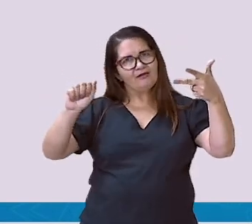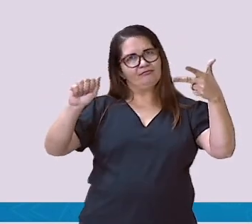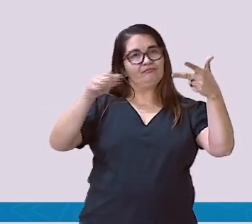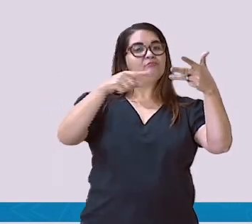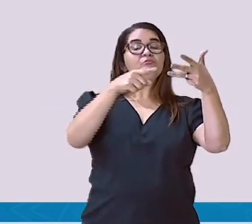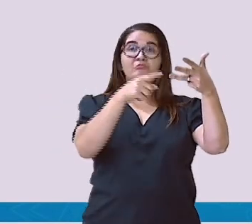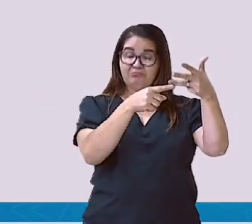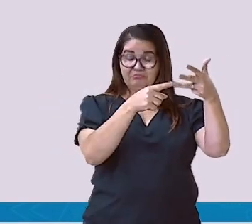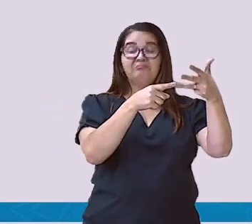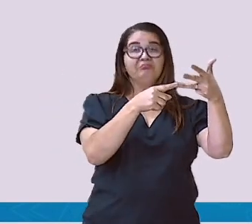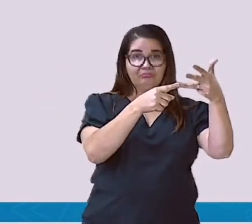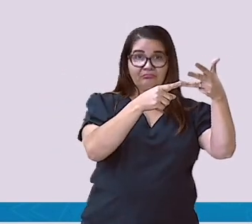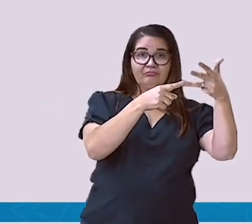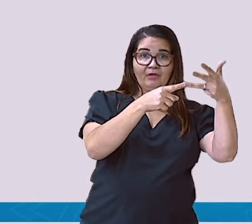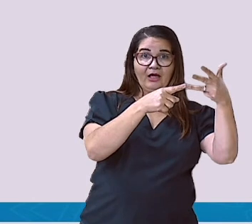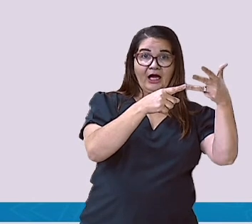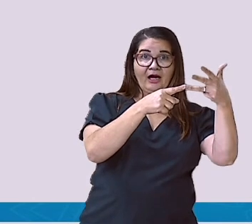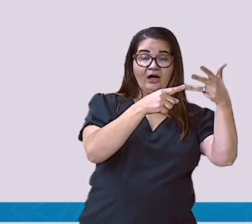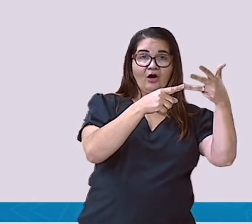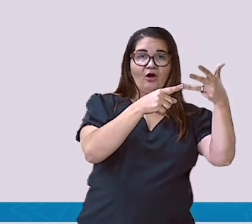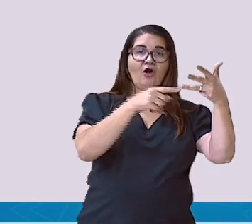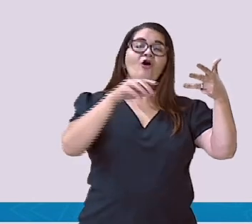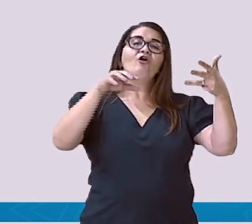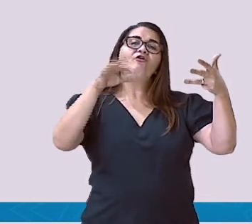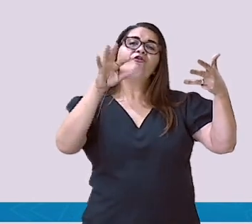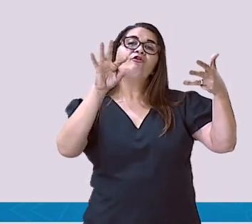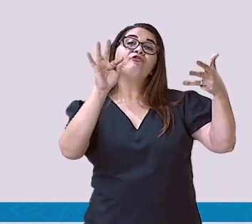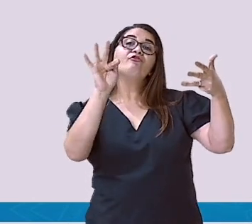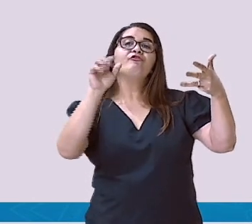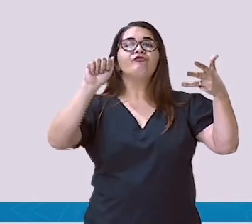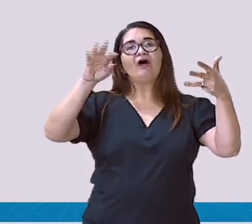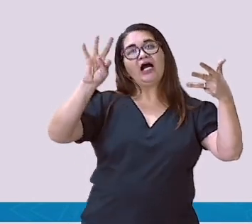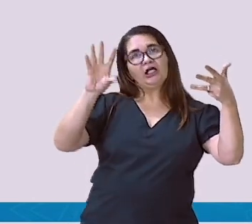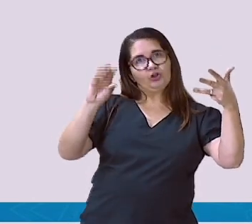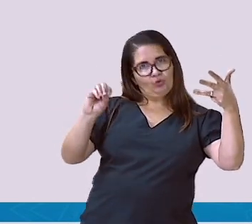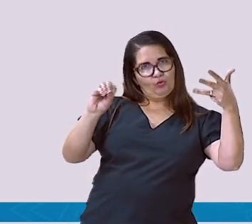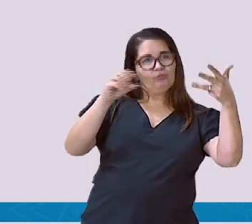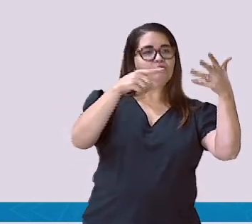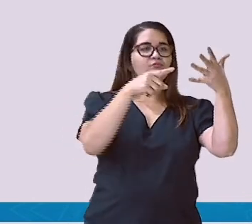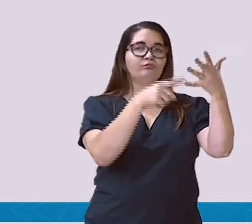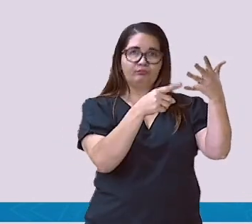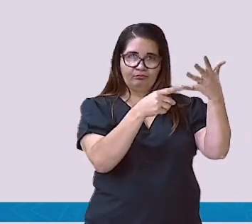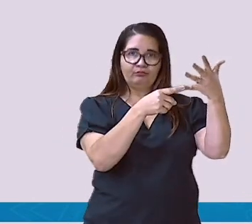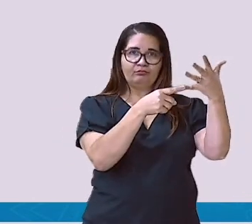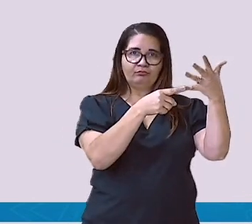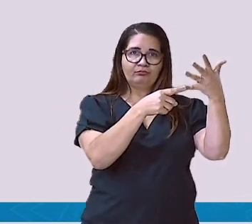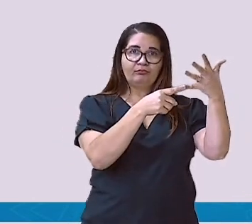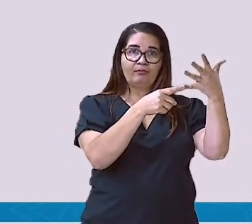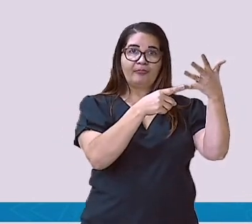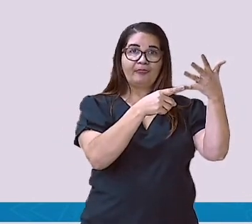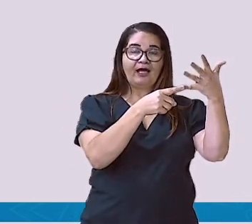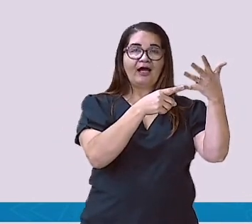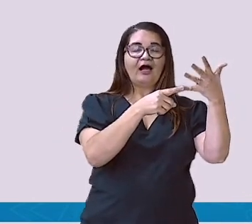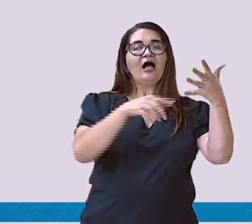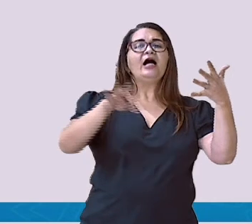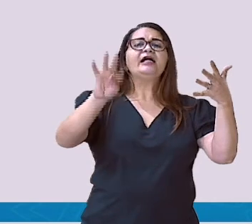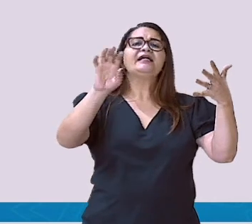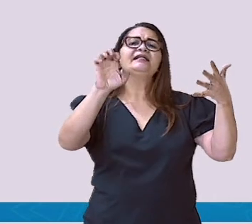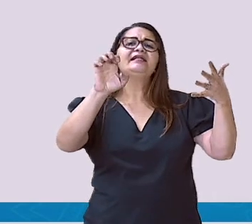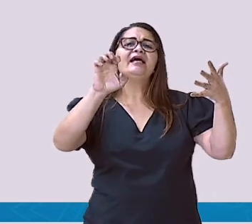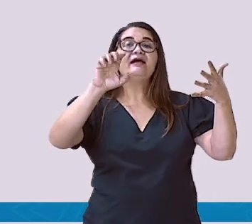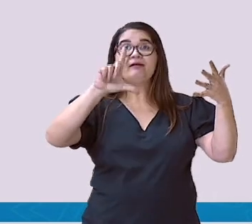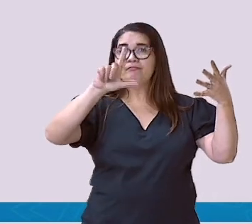melancia. Nós temos a palavra fato, fato. Nós temos a palavra